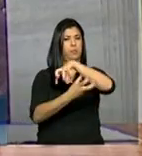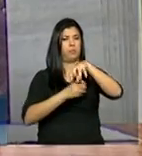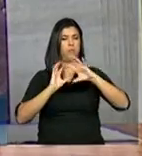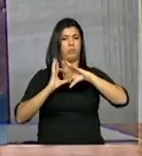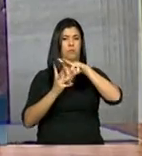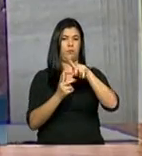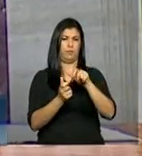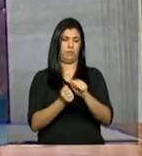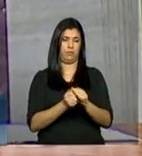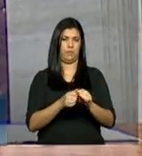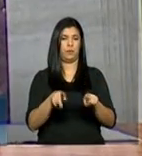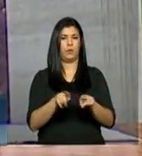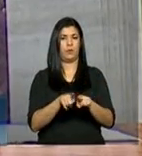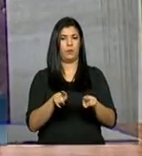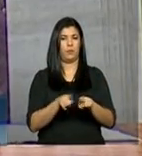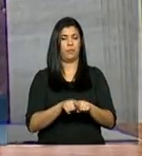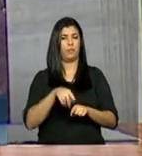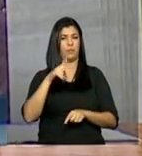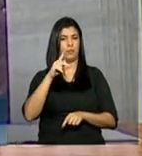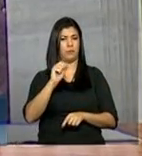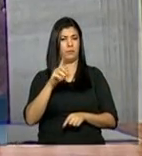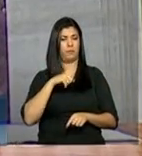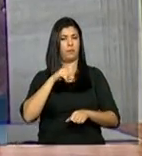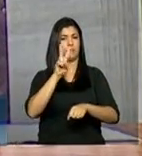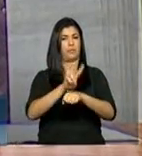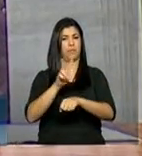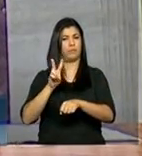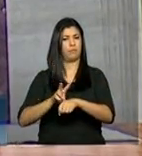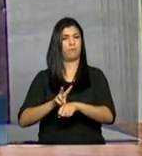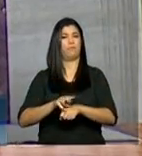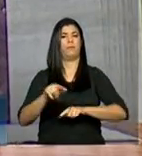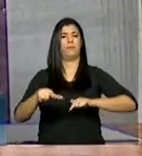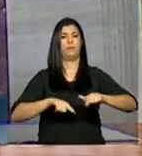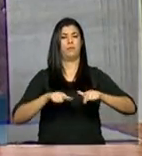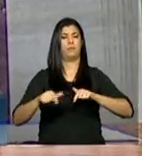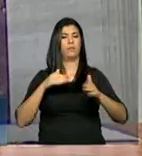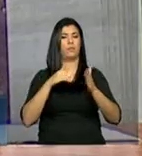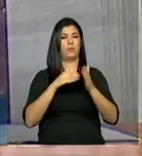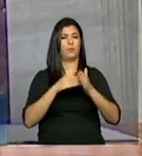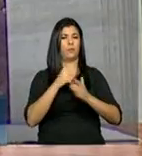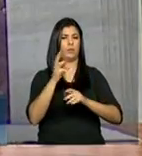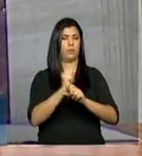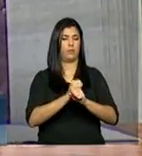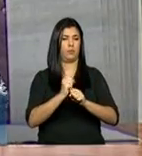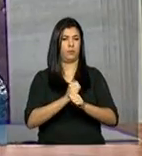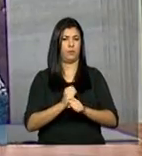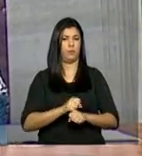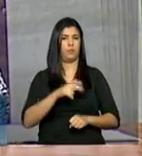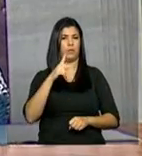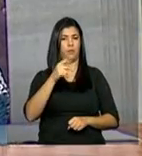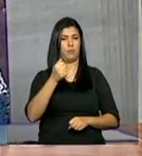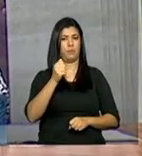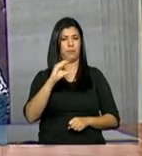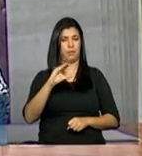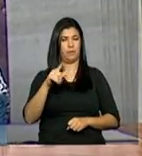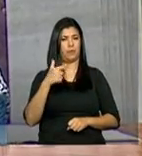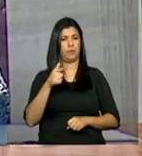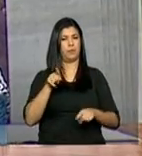principais responsáveis pela manutenção do emprego e da renda no país nos últimos 4 anos. O PAC 2